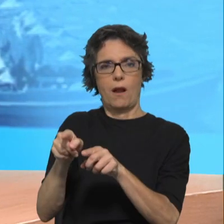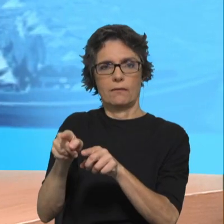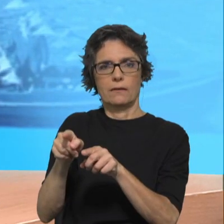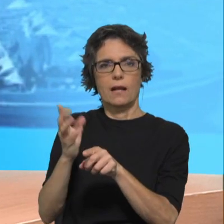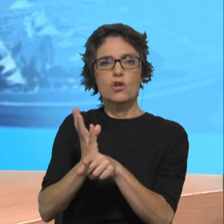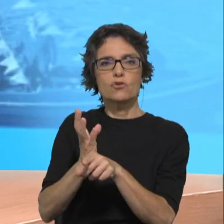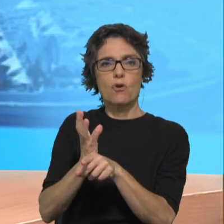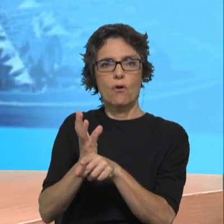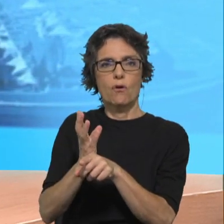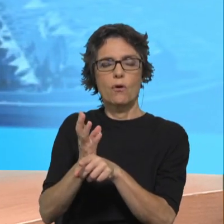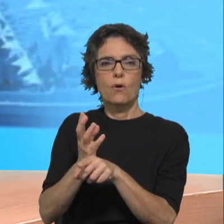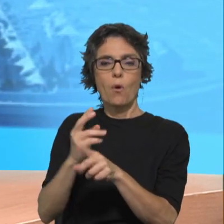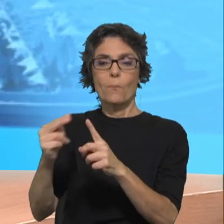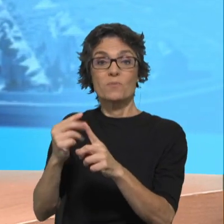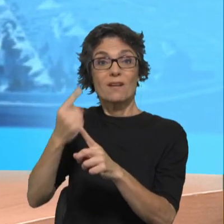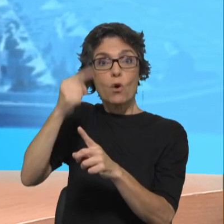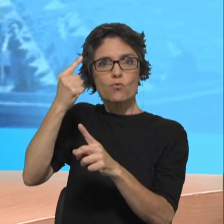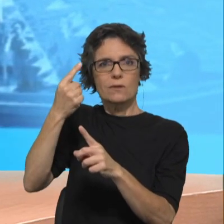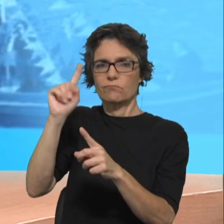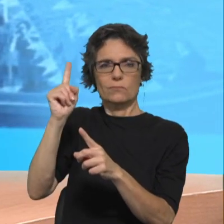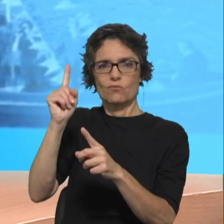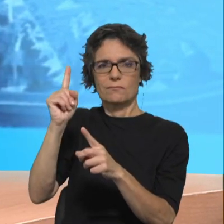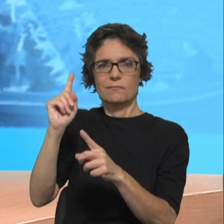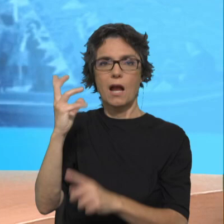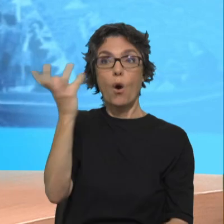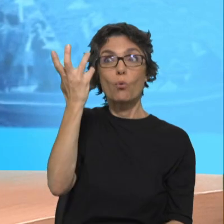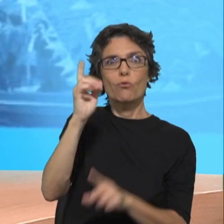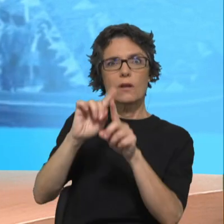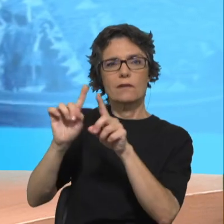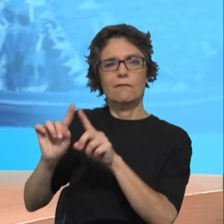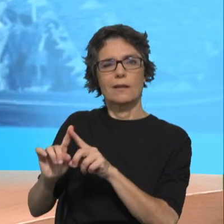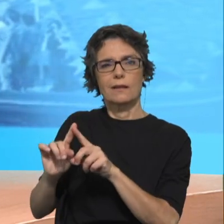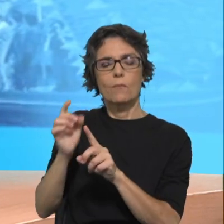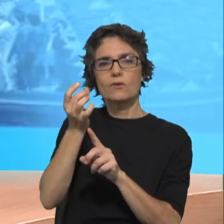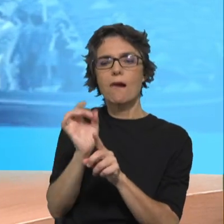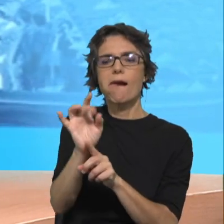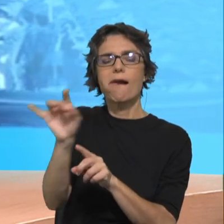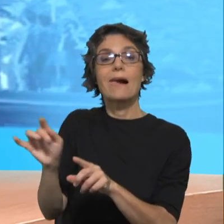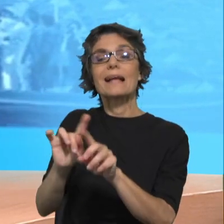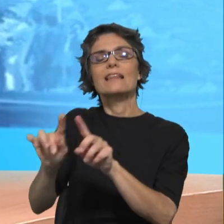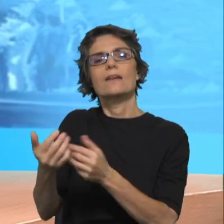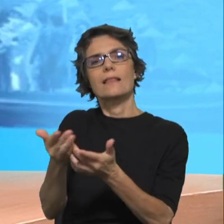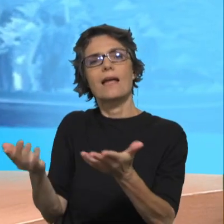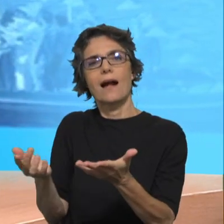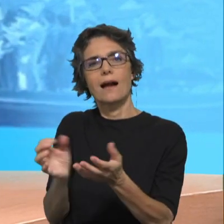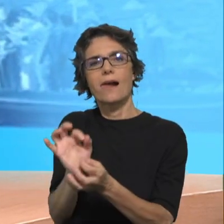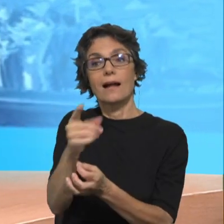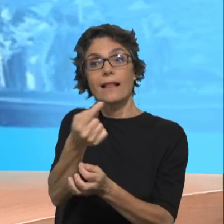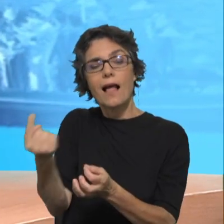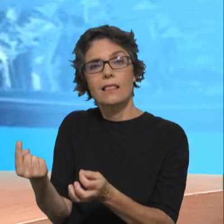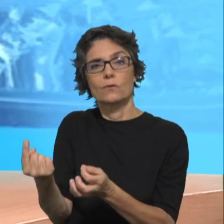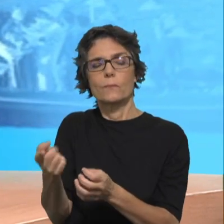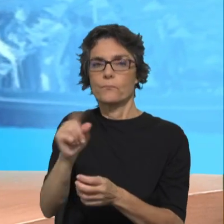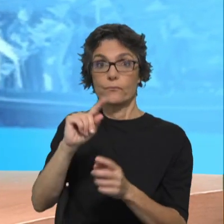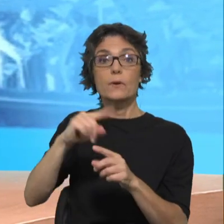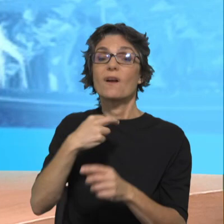partir de uma determinada perspectiva, ela tem que abranger o contributo de todos. Portanto, as vozes das diversas culturas. Segundo nível, as vozes